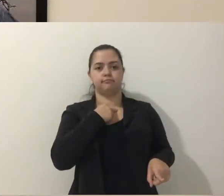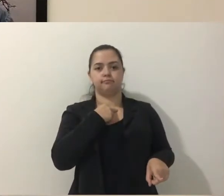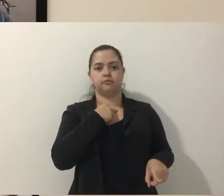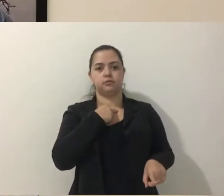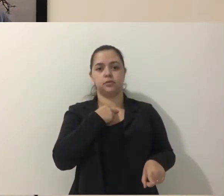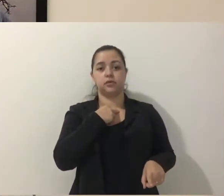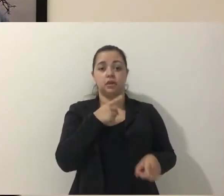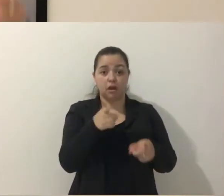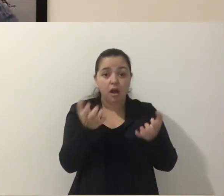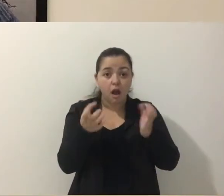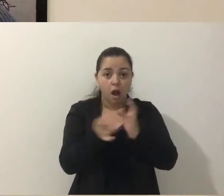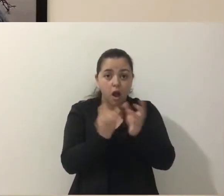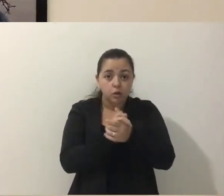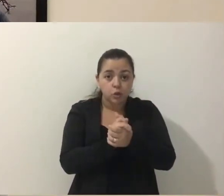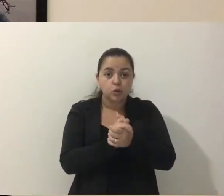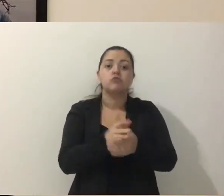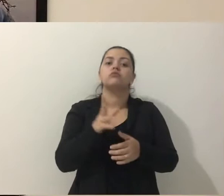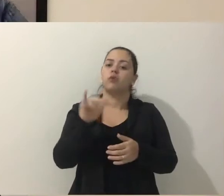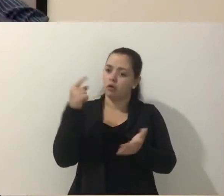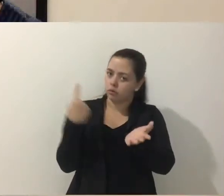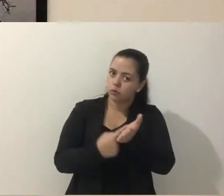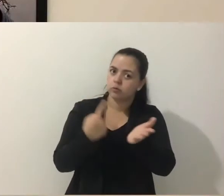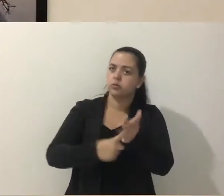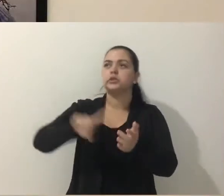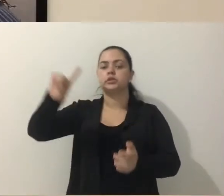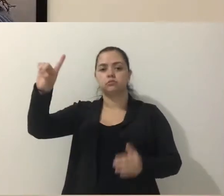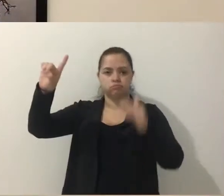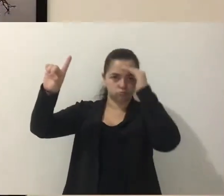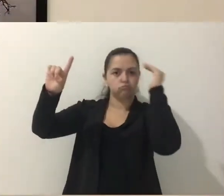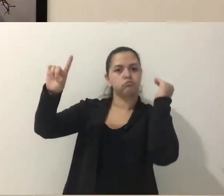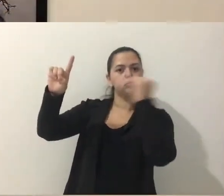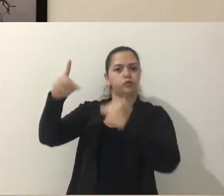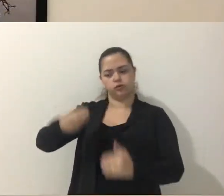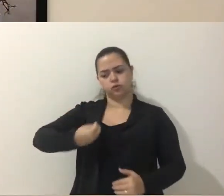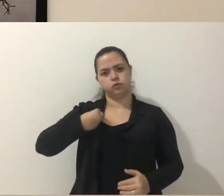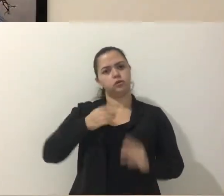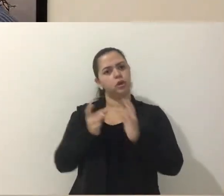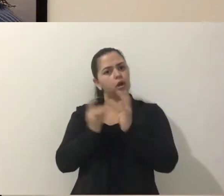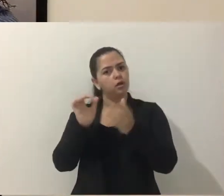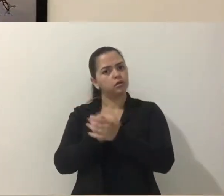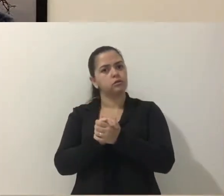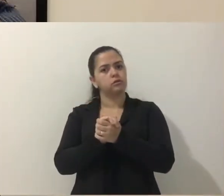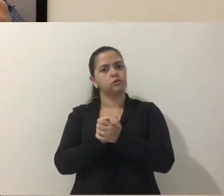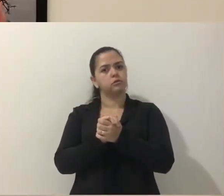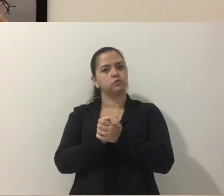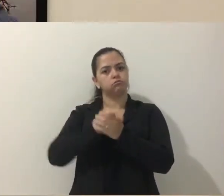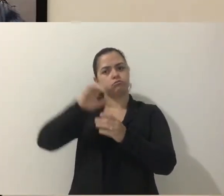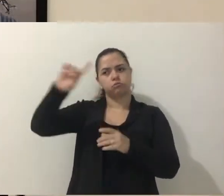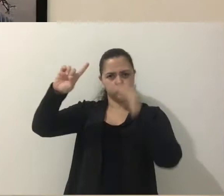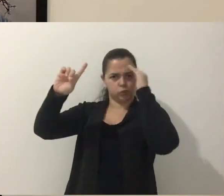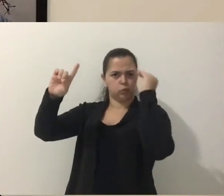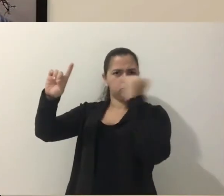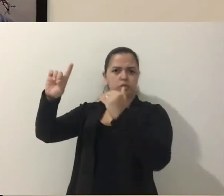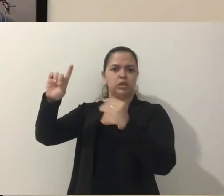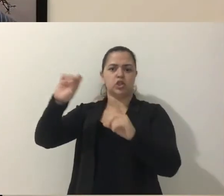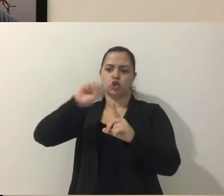com o seu papel de esposo, cumprir com o seu papel de esposa, viver o casamento nos moldes do Senhor e não como a sociedade quer que a